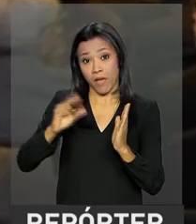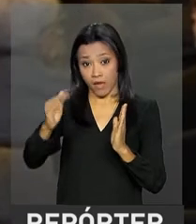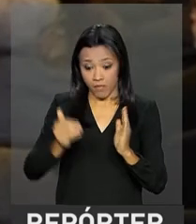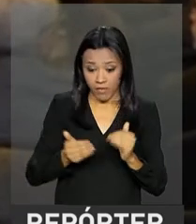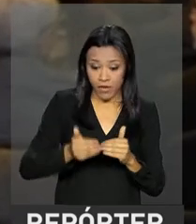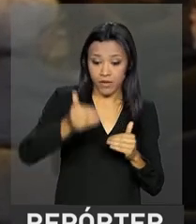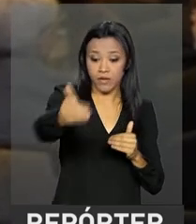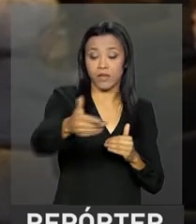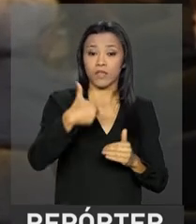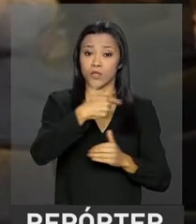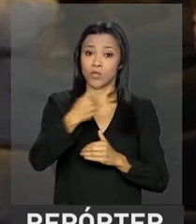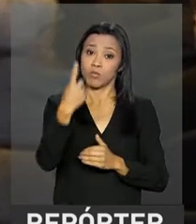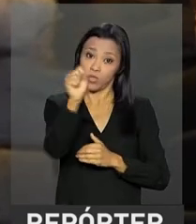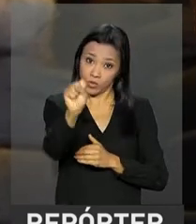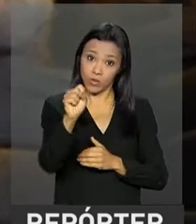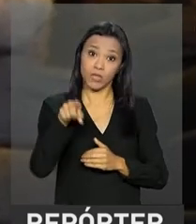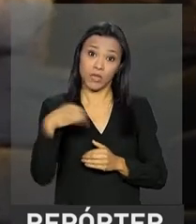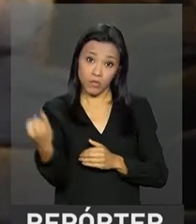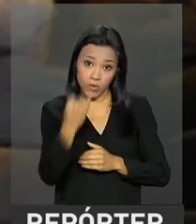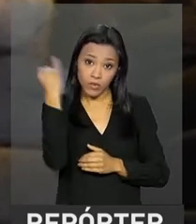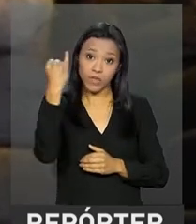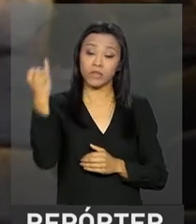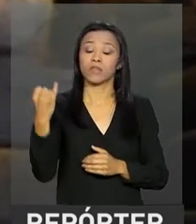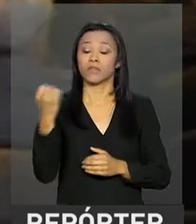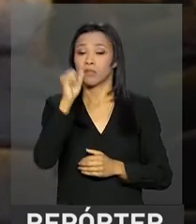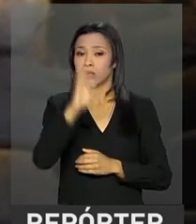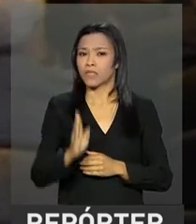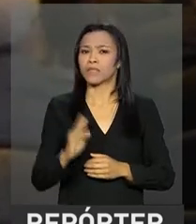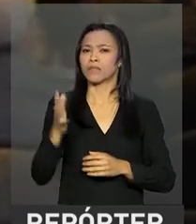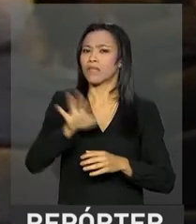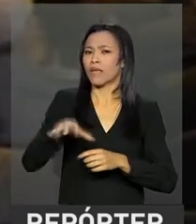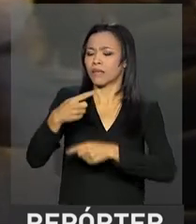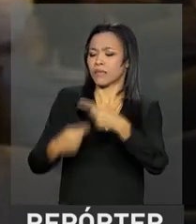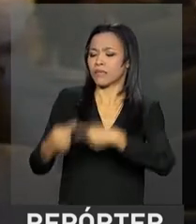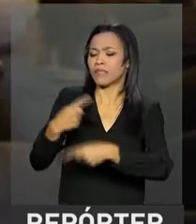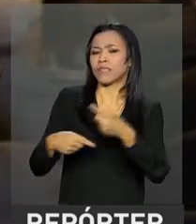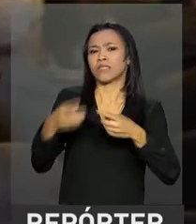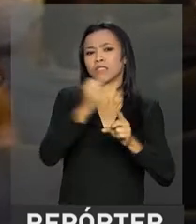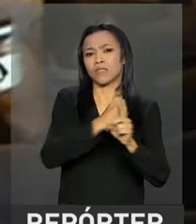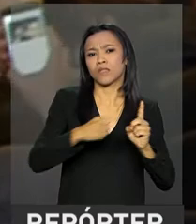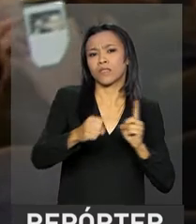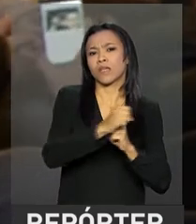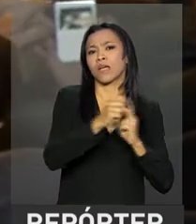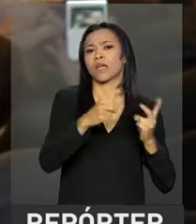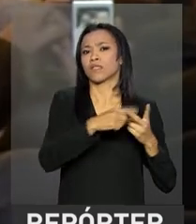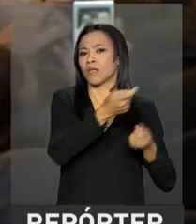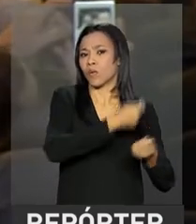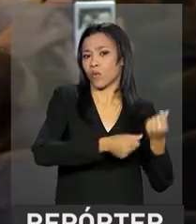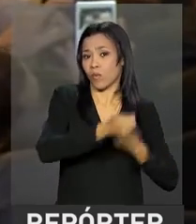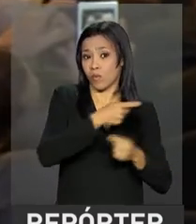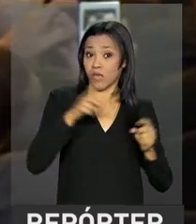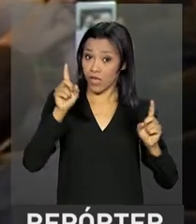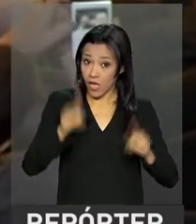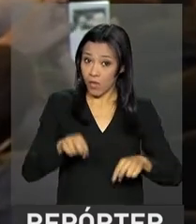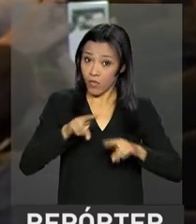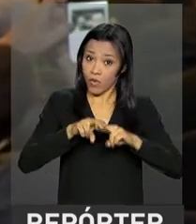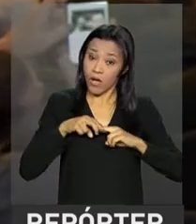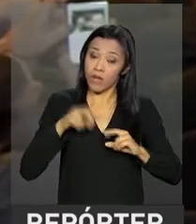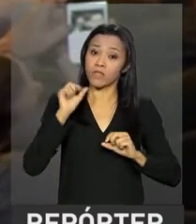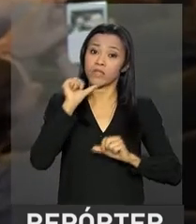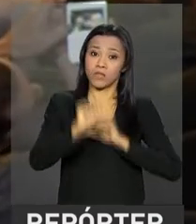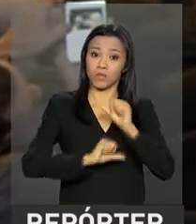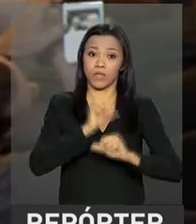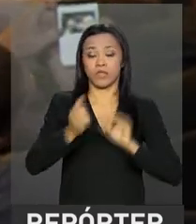ano considerado decisivo para o brasil com perspectivas políticas econômicas sociais pautadas pela entrada em vigor das reformas estruturais